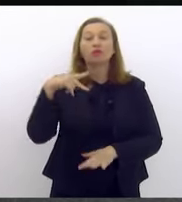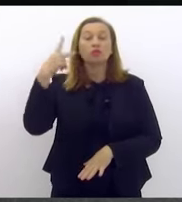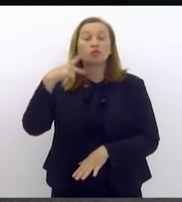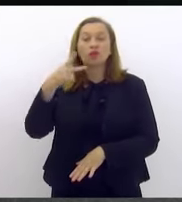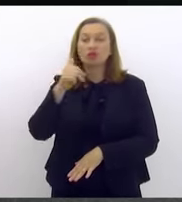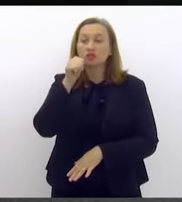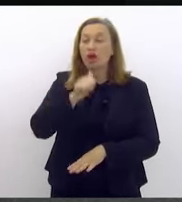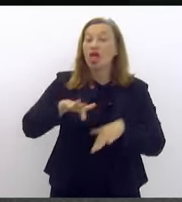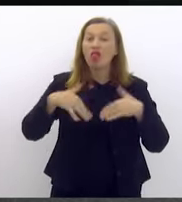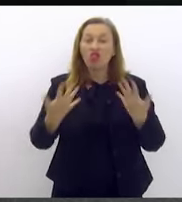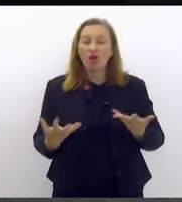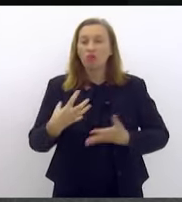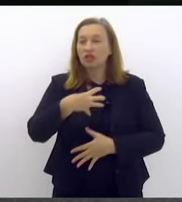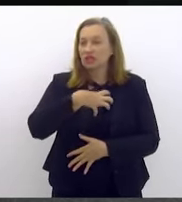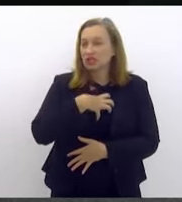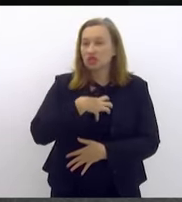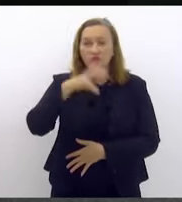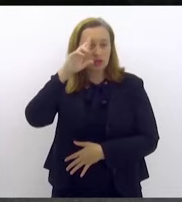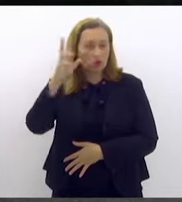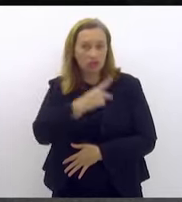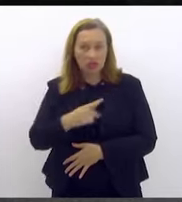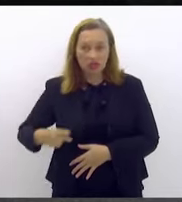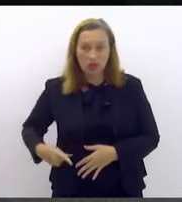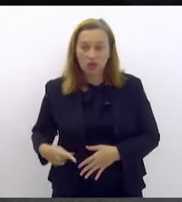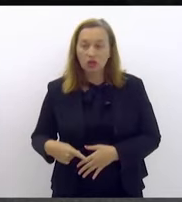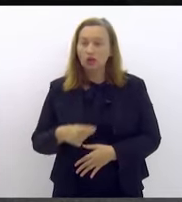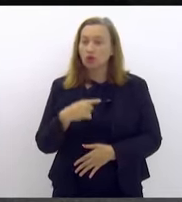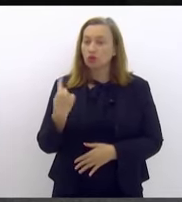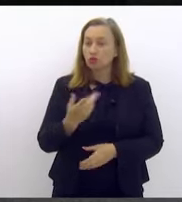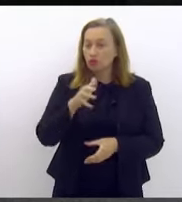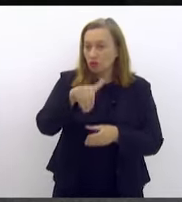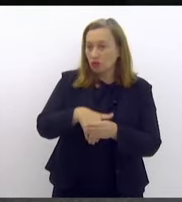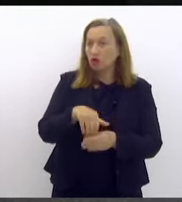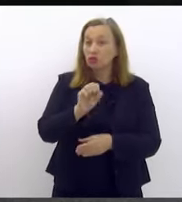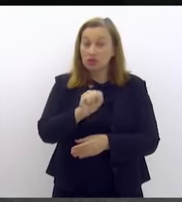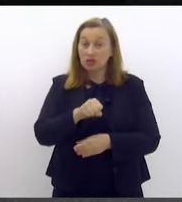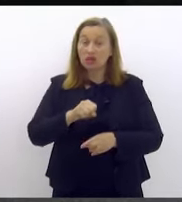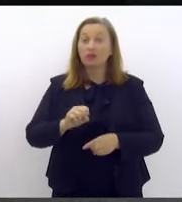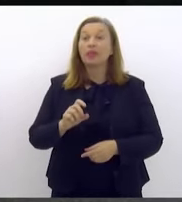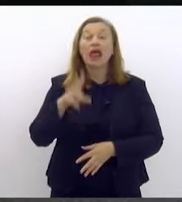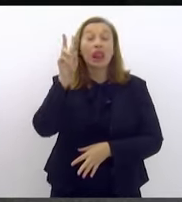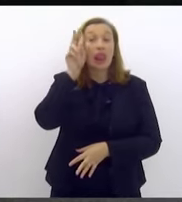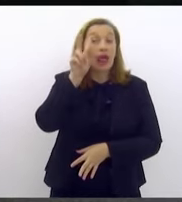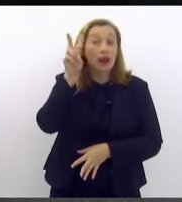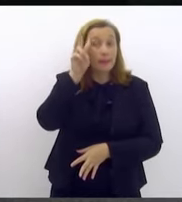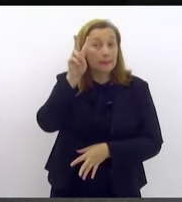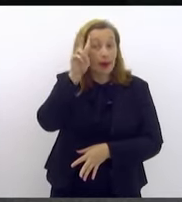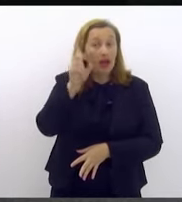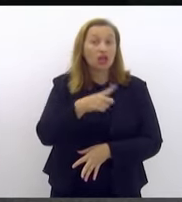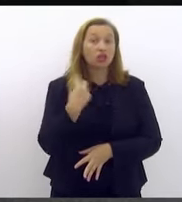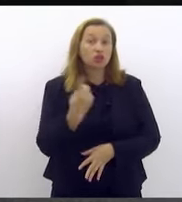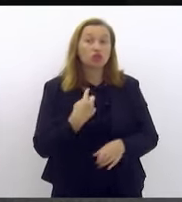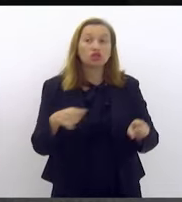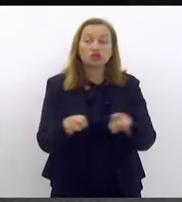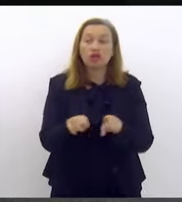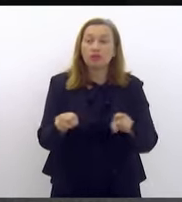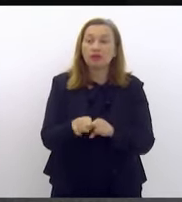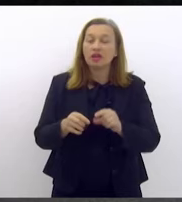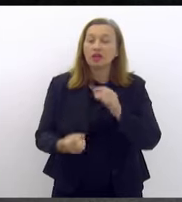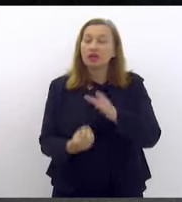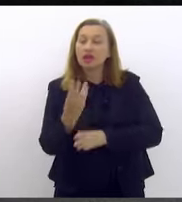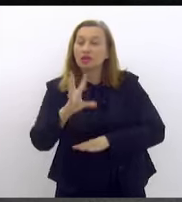mulheres. Então, nesse sentido, senhor presidente, o nosso voto é favorável. E lembrar que nós também fizemos uma